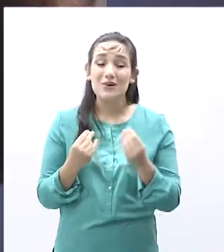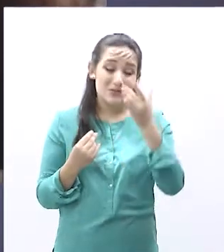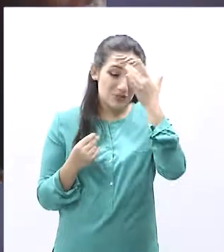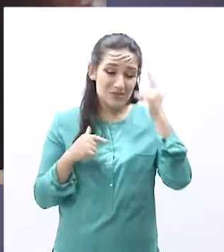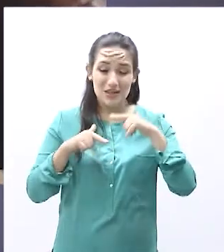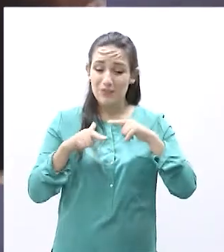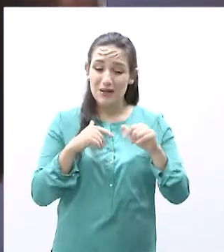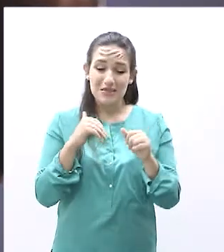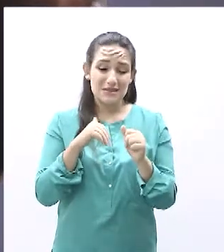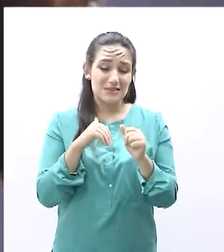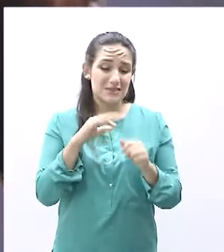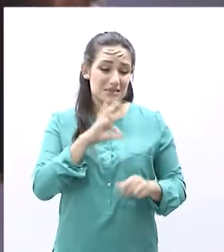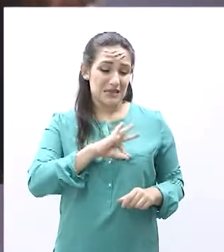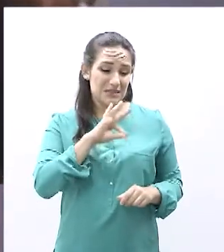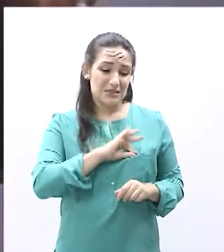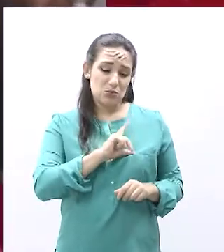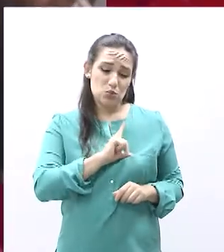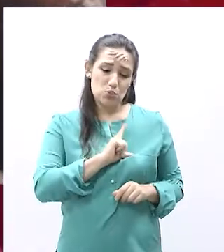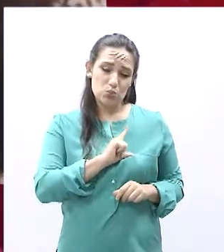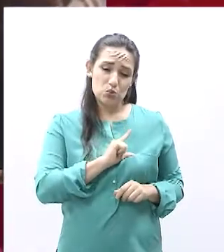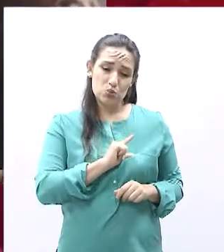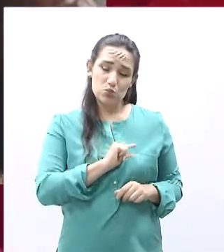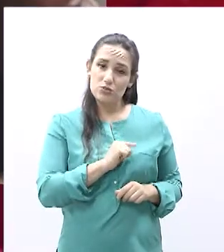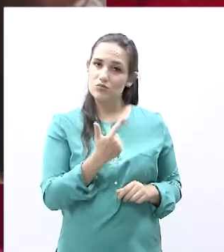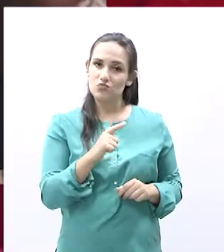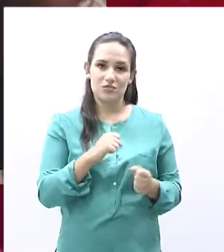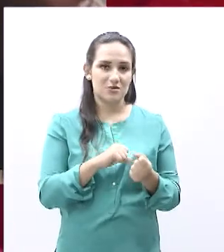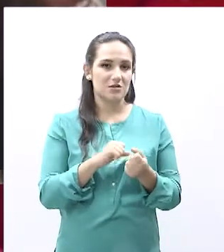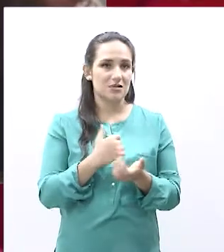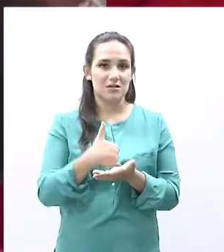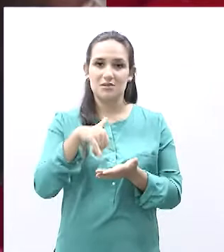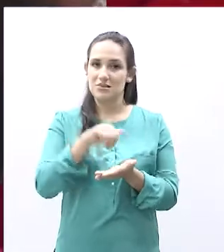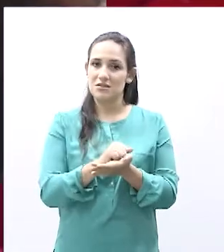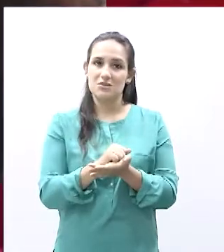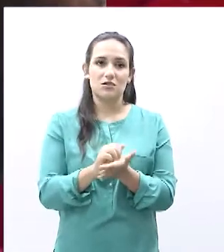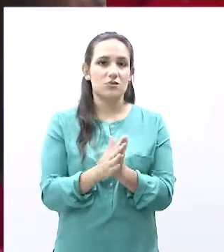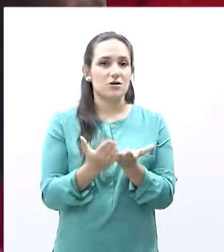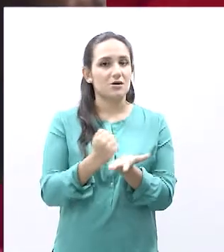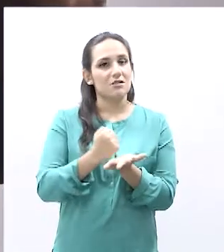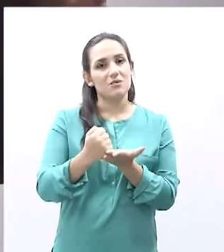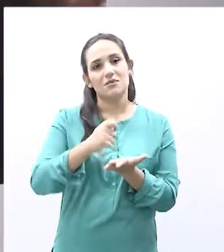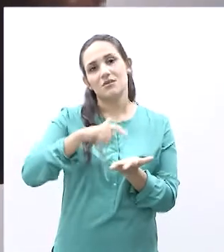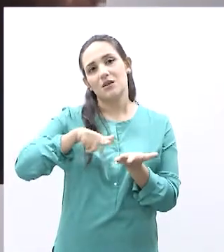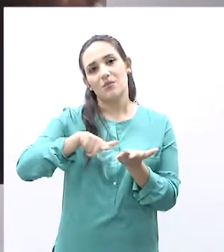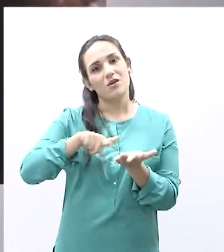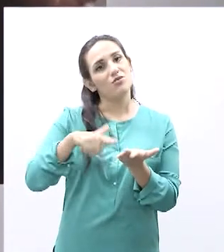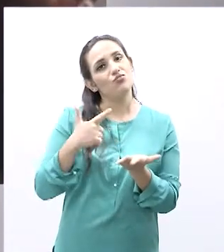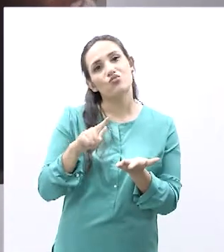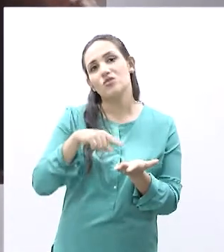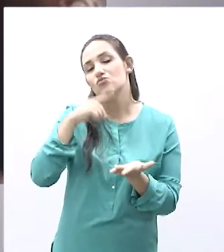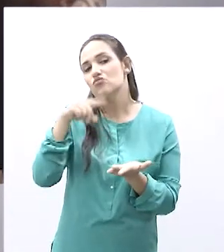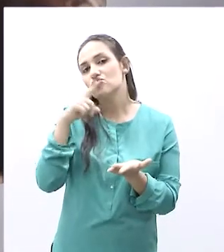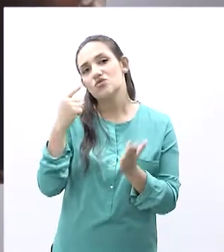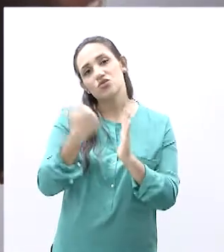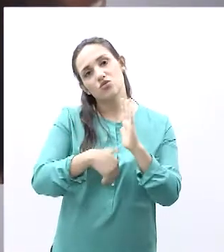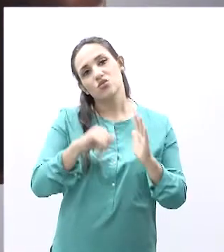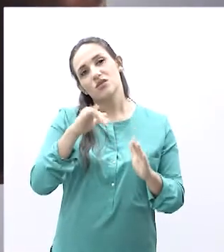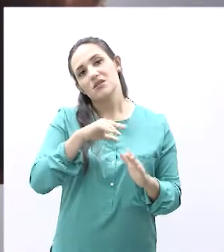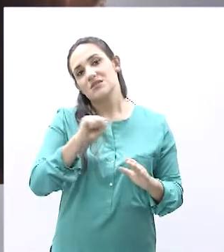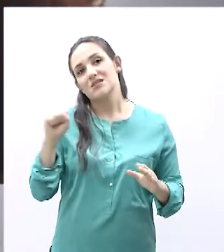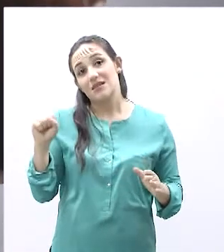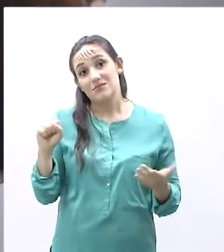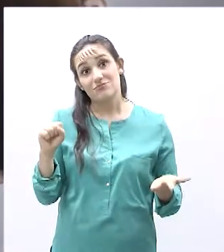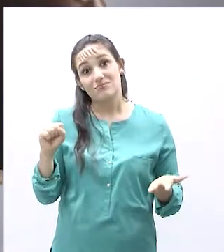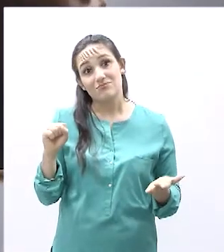pessoas que têm salários muito baixos e que não têm registro em carteira e que não podem contribuir, não conseguem contribuir. Então, o que a